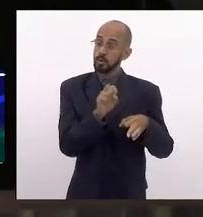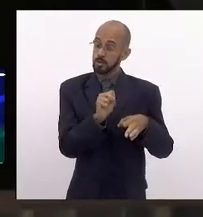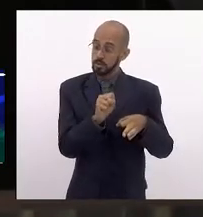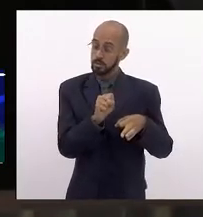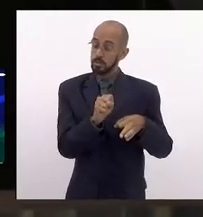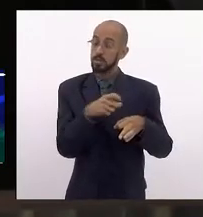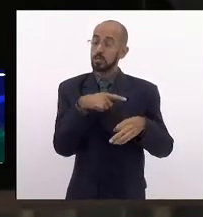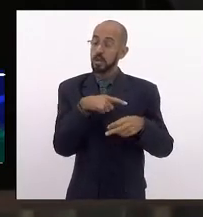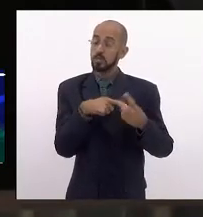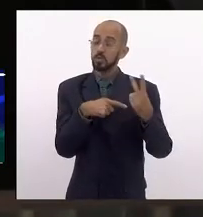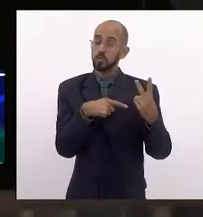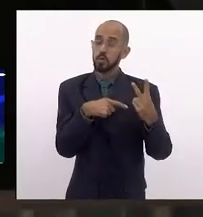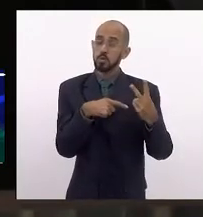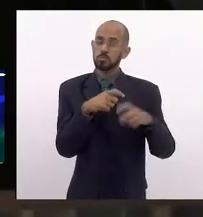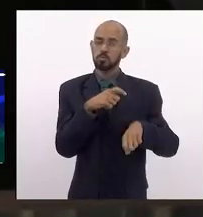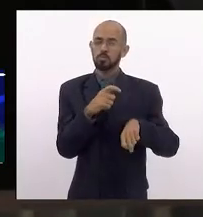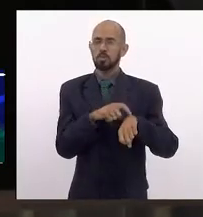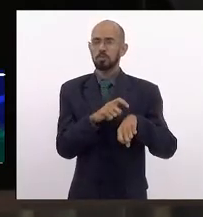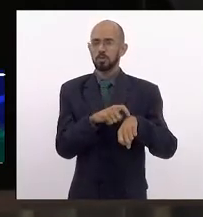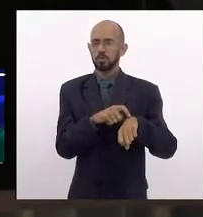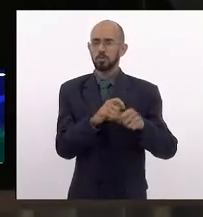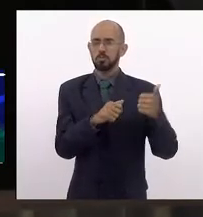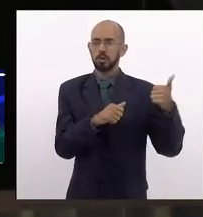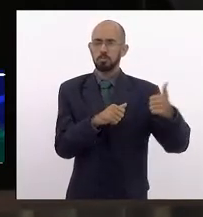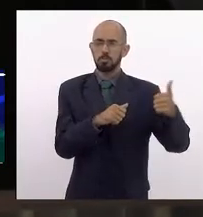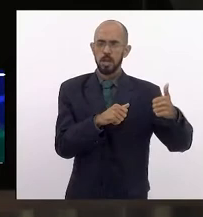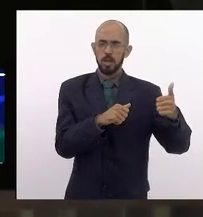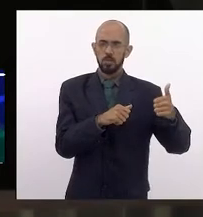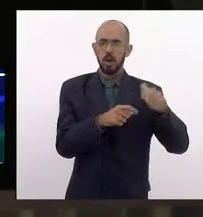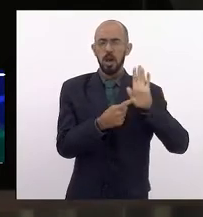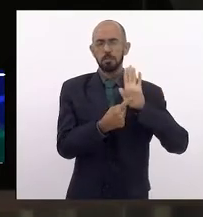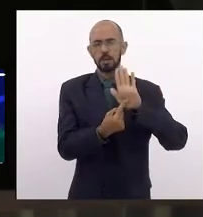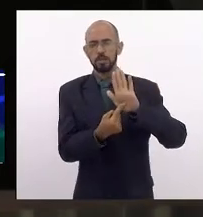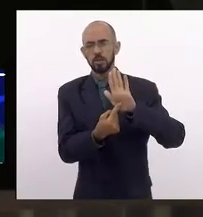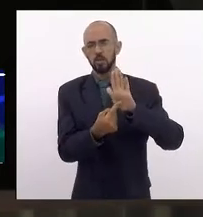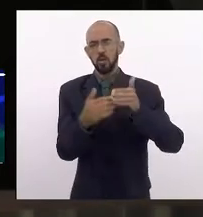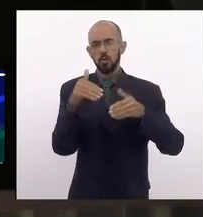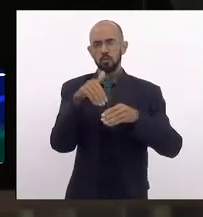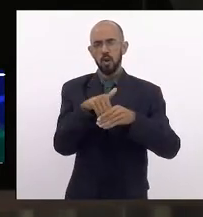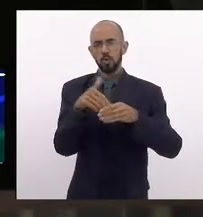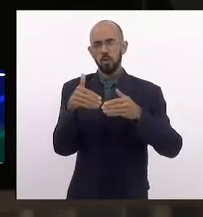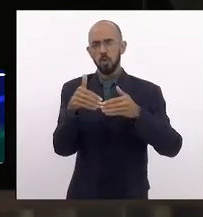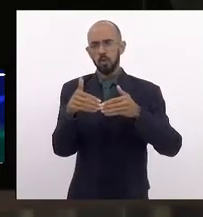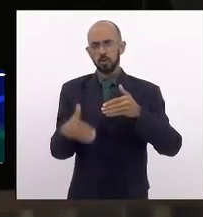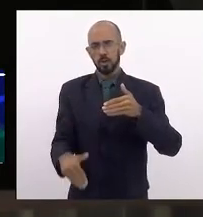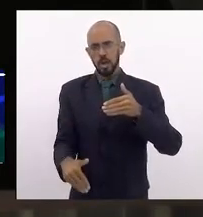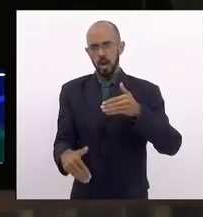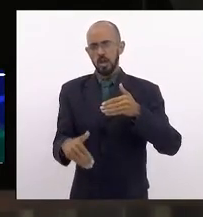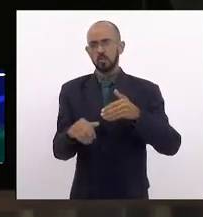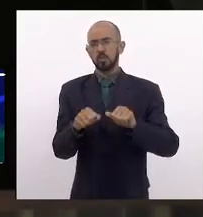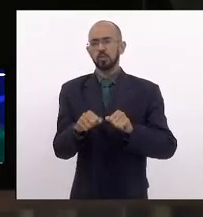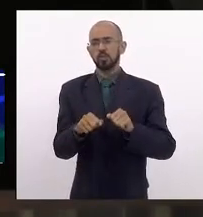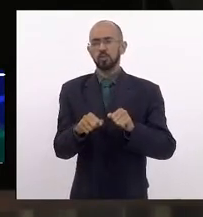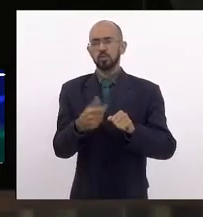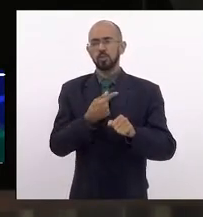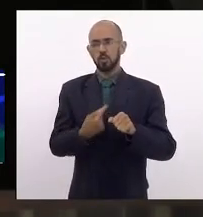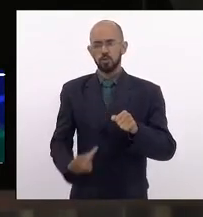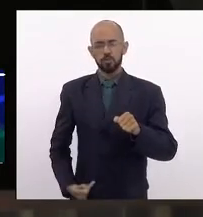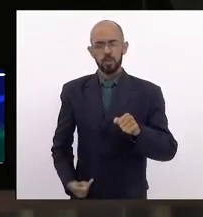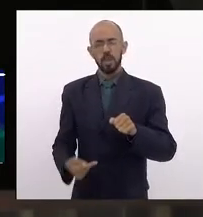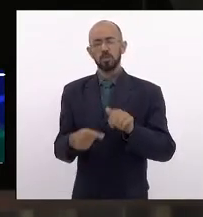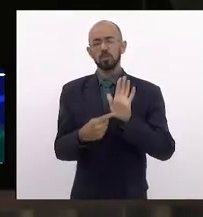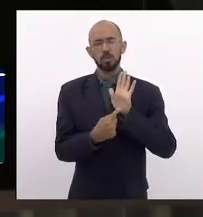momentos porque no primeiro momento apresentou voto contrário houve por parte do governo